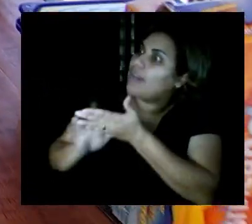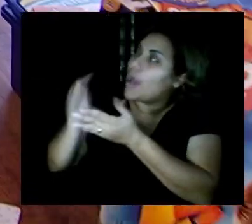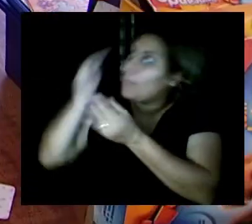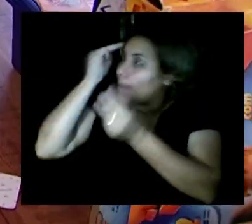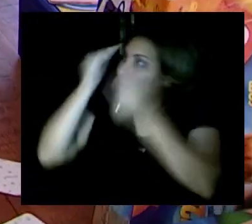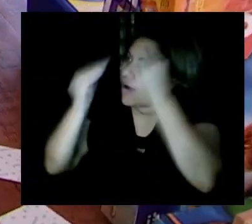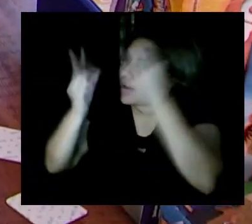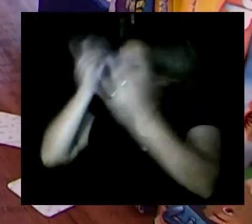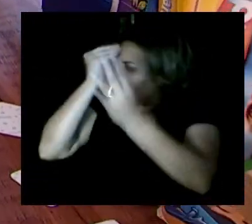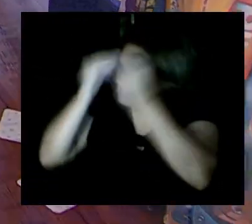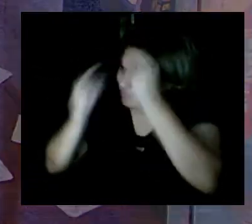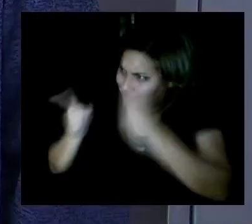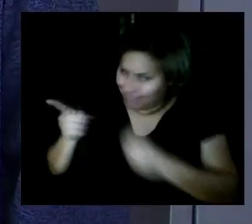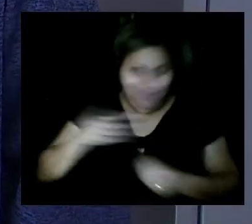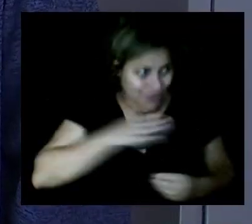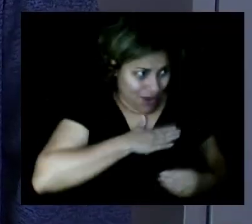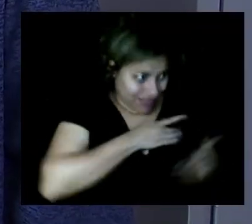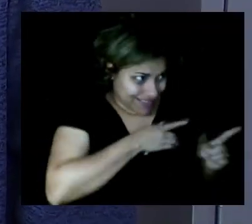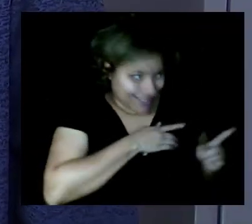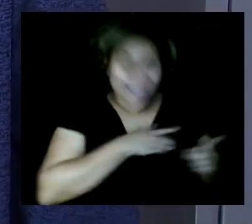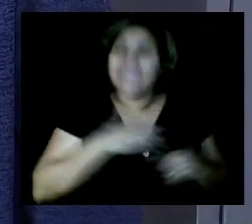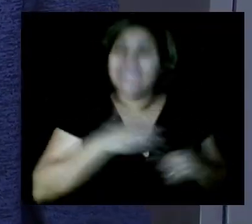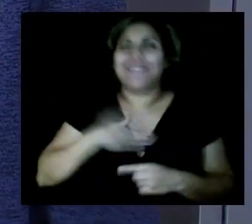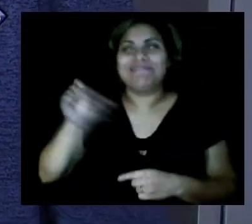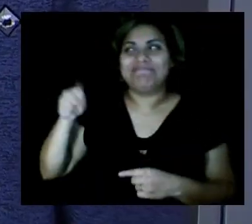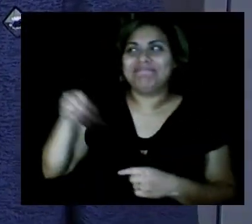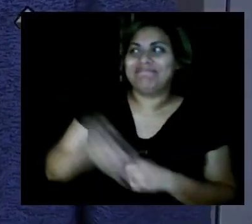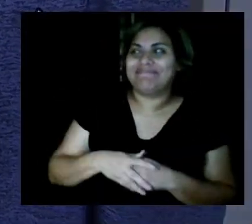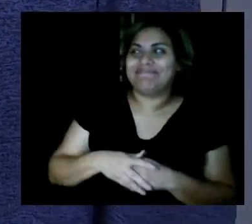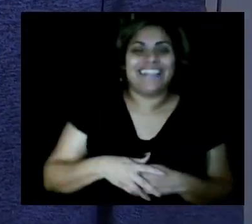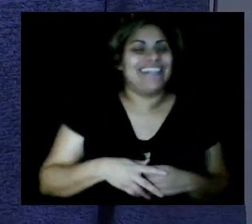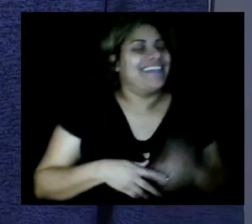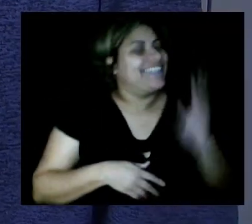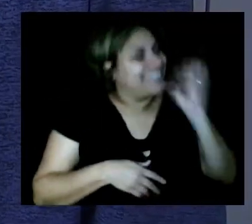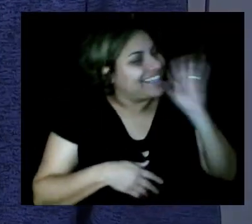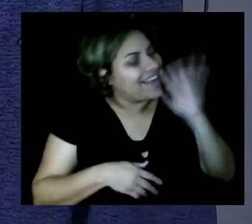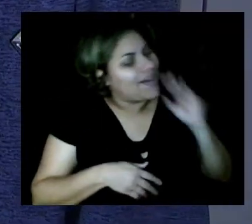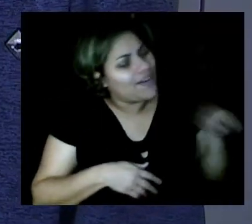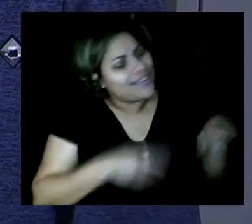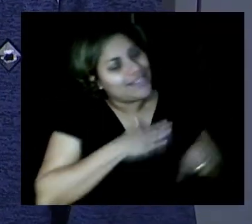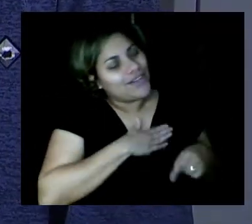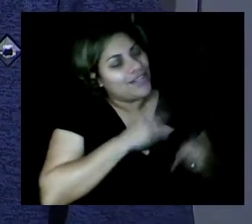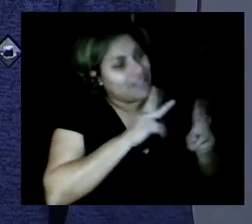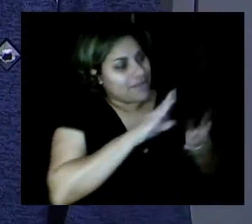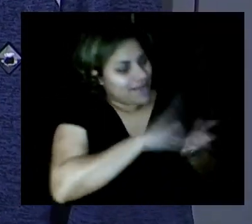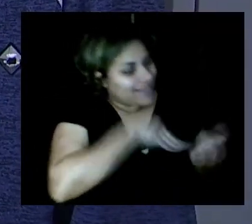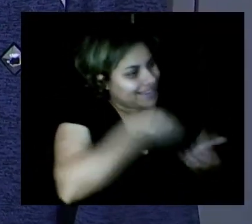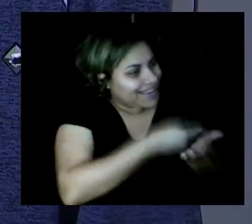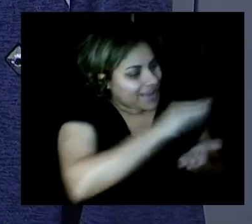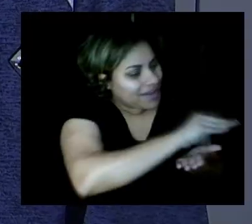curtindo? Sim. Ah, legal. E você sempre joga memória aqui?